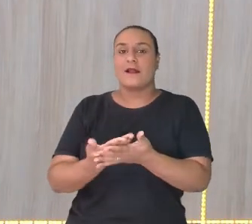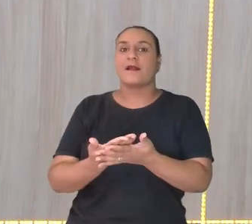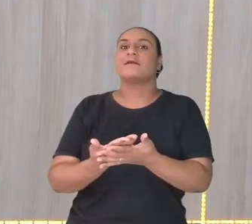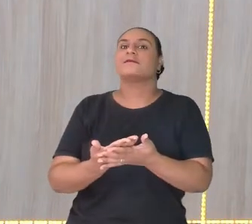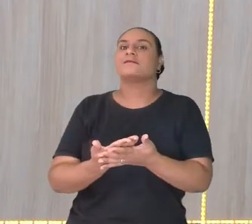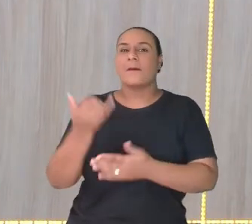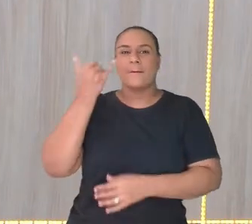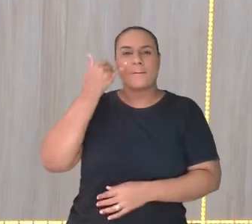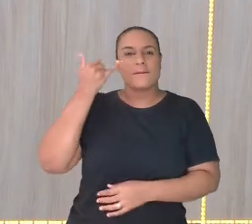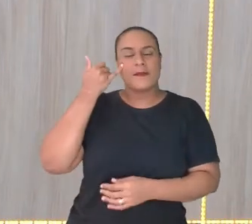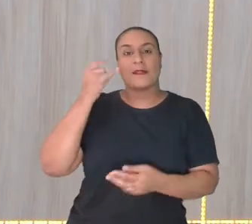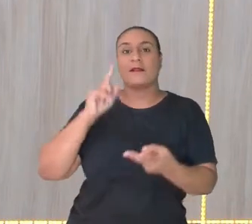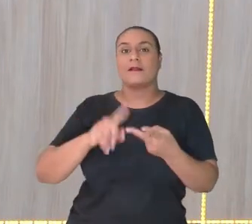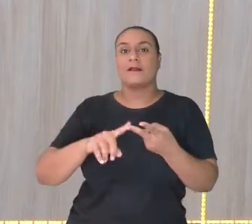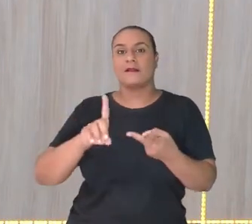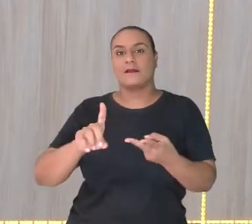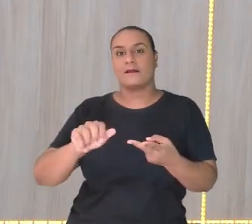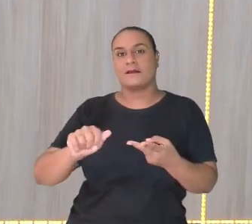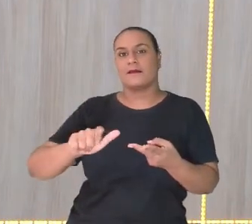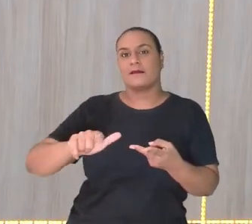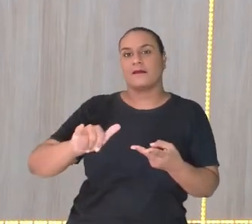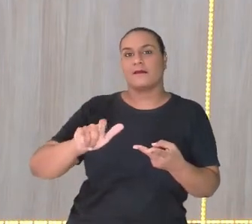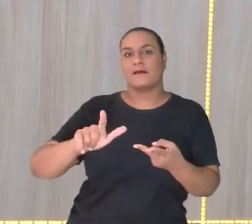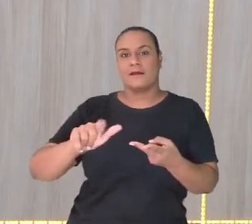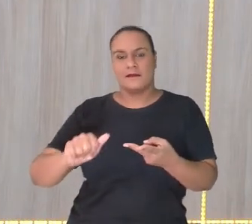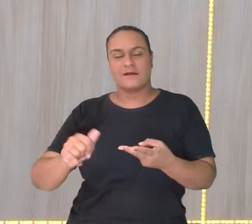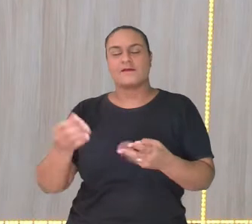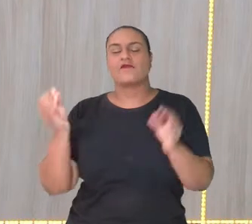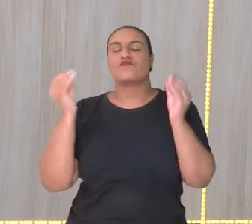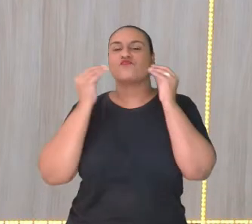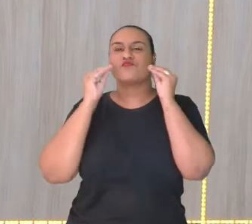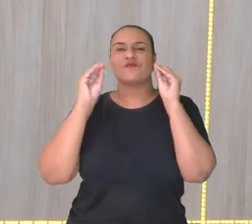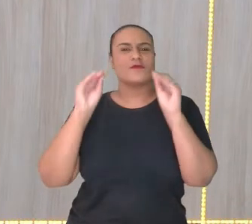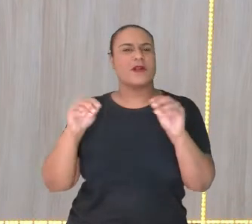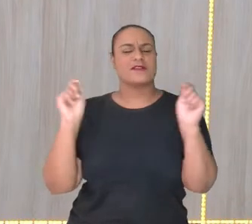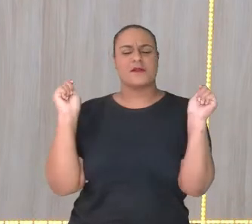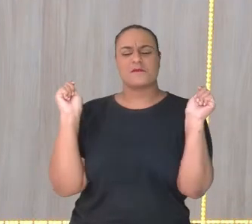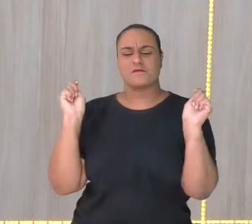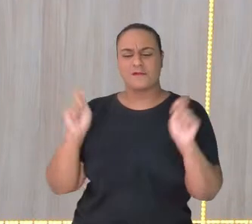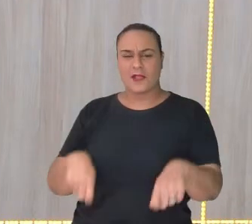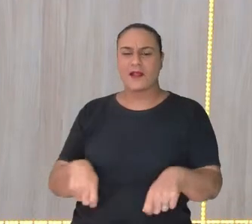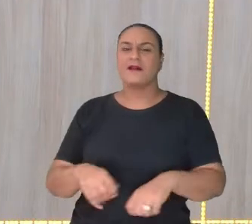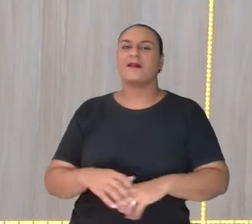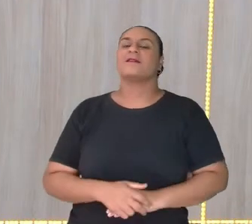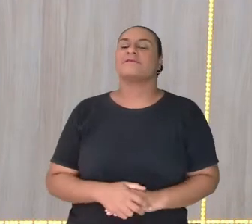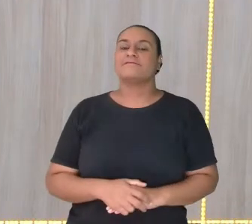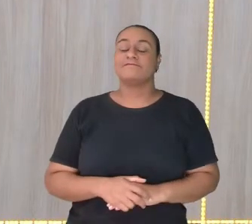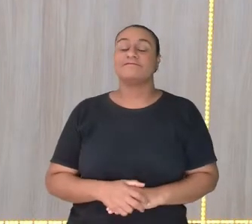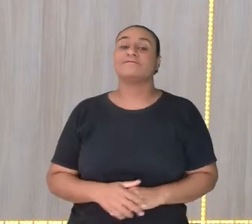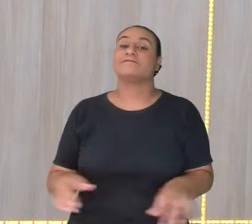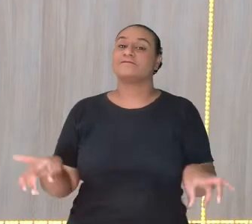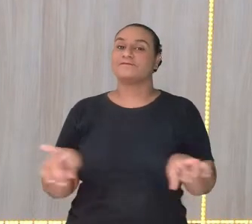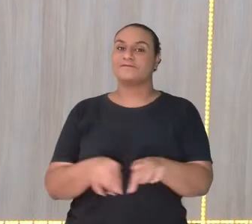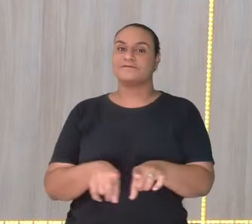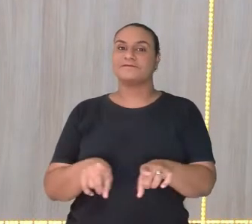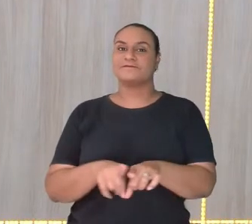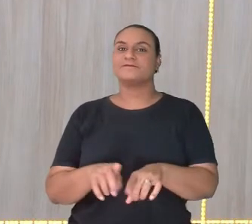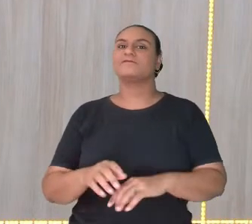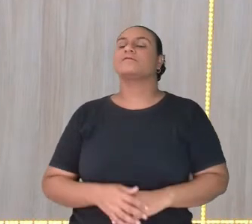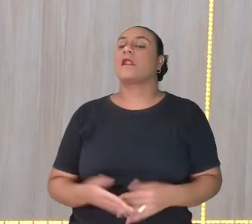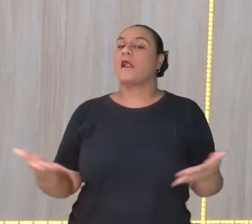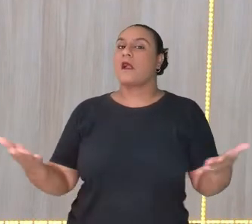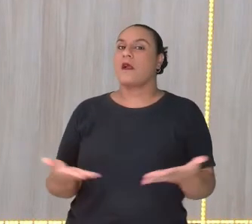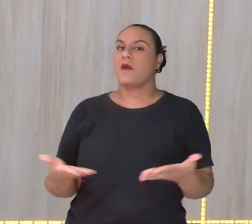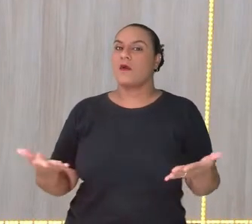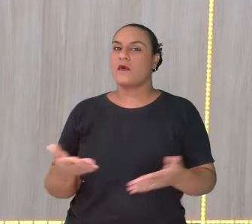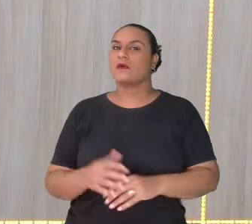ó, um beijo para vocês. Eles sempre são muito eficazes aqui, viu, gente? E vou